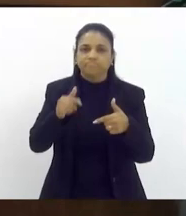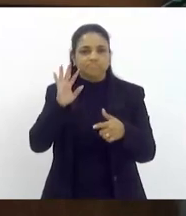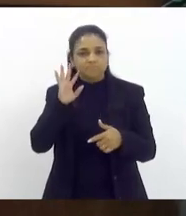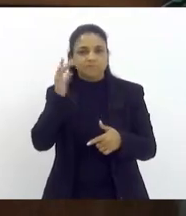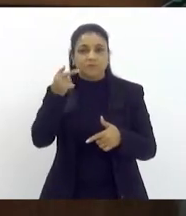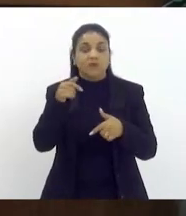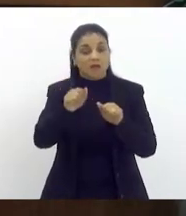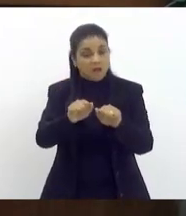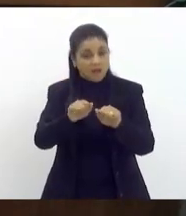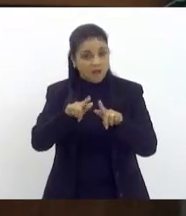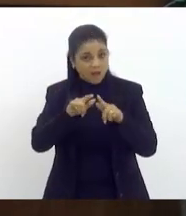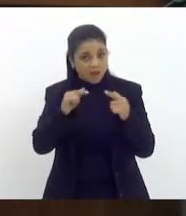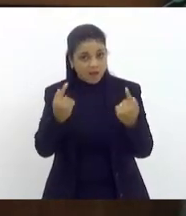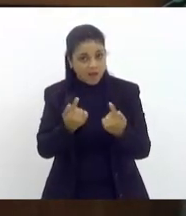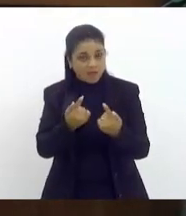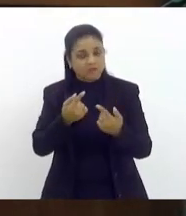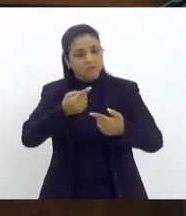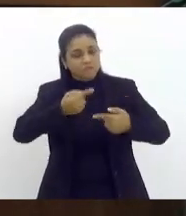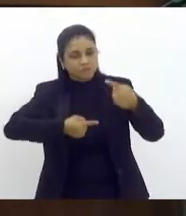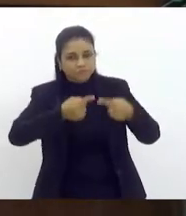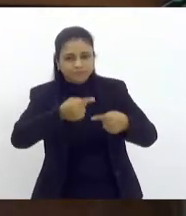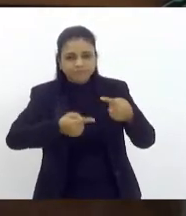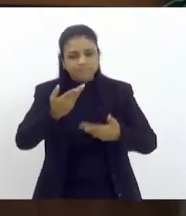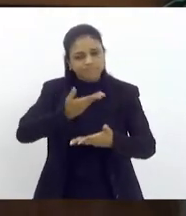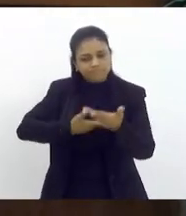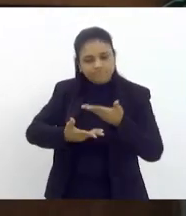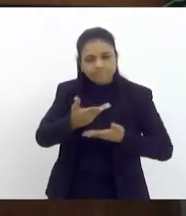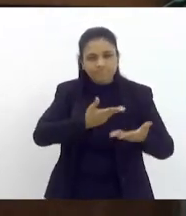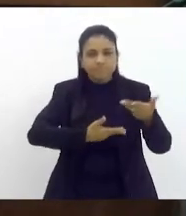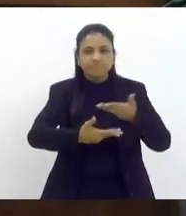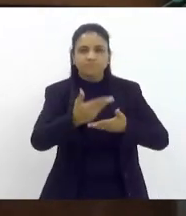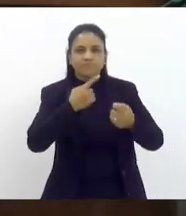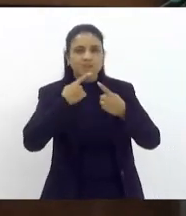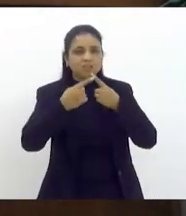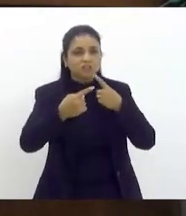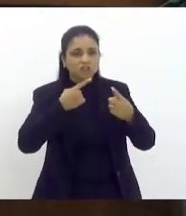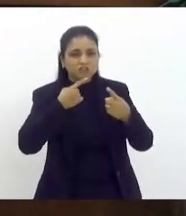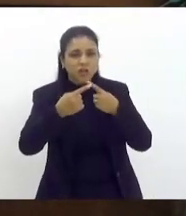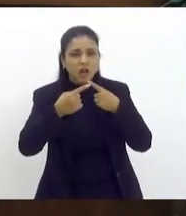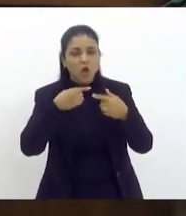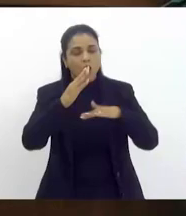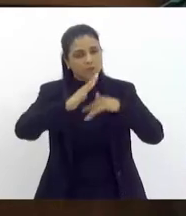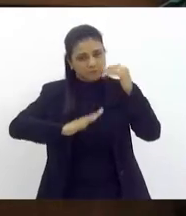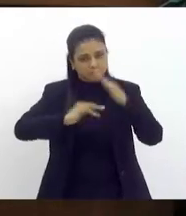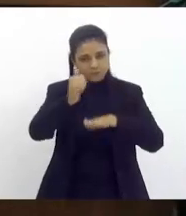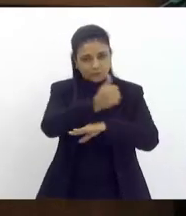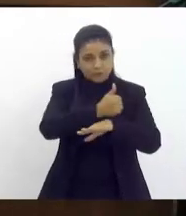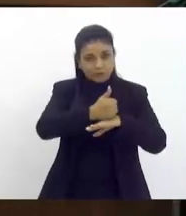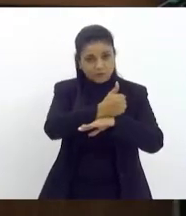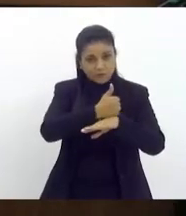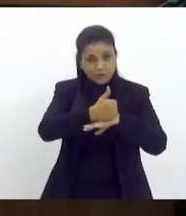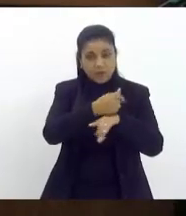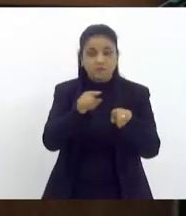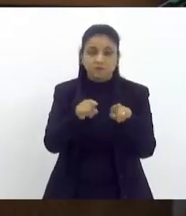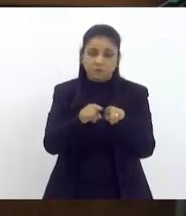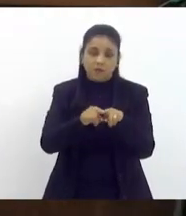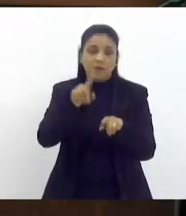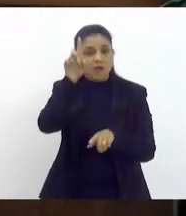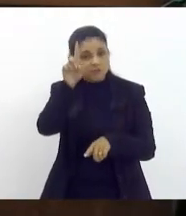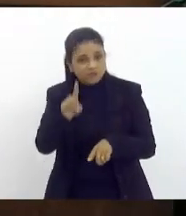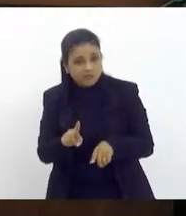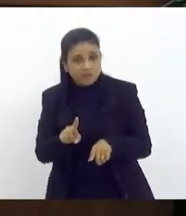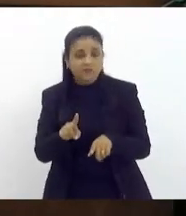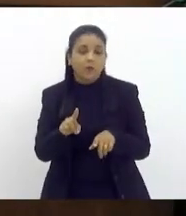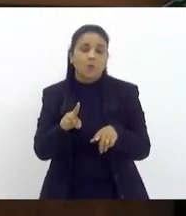Alerta protagoniza essa mesa de negociação que alarde dialogue com a categoria com a direção para que Inclusive a direção chegue na base